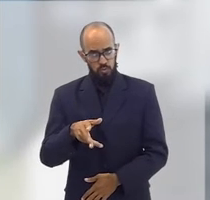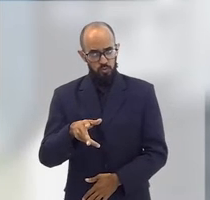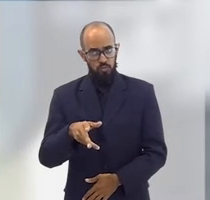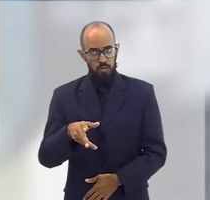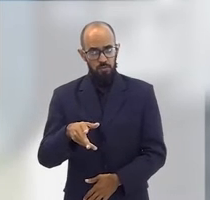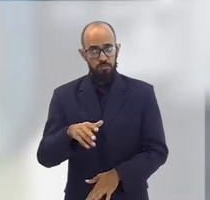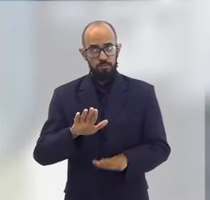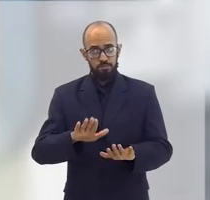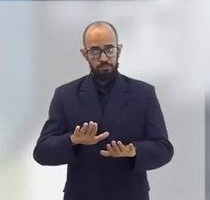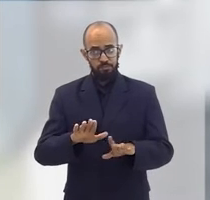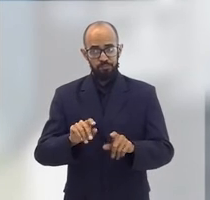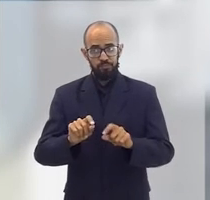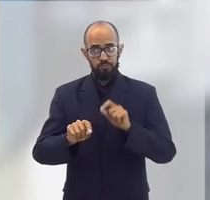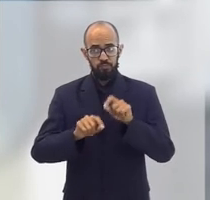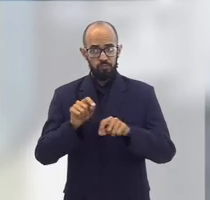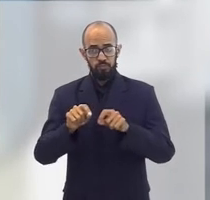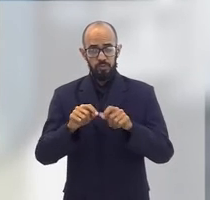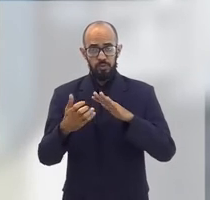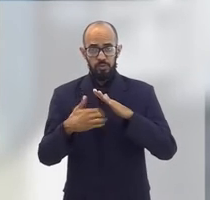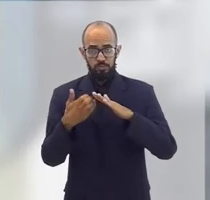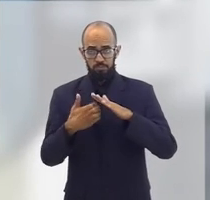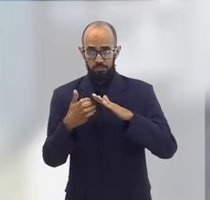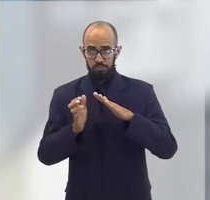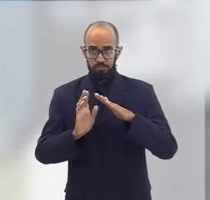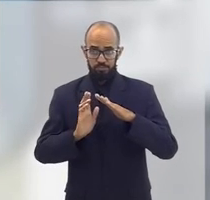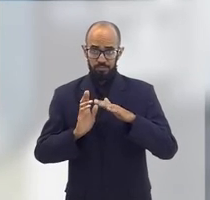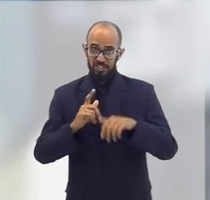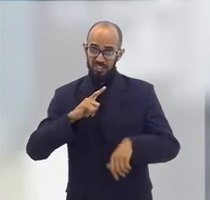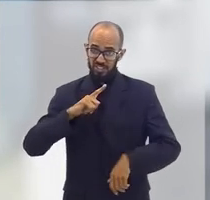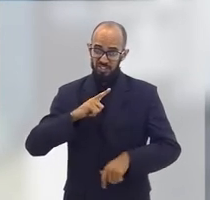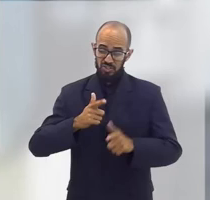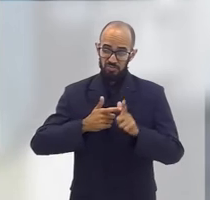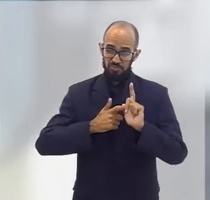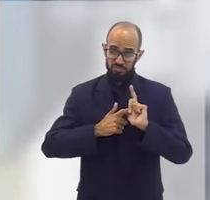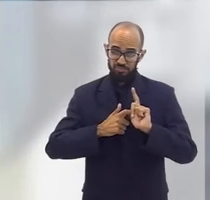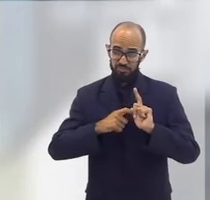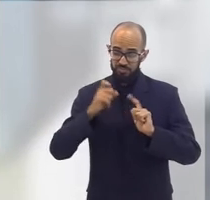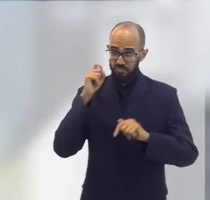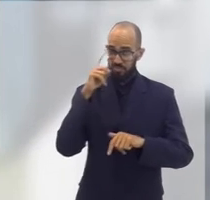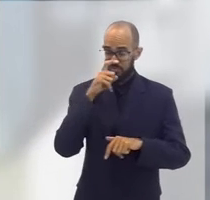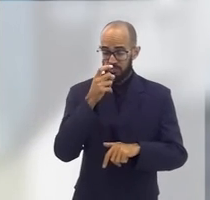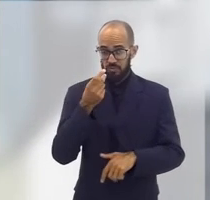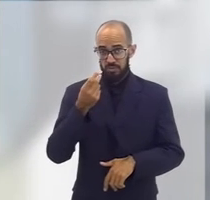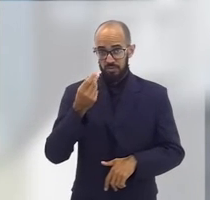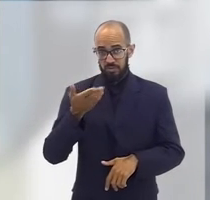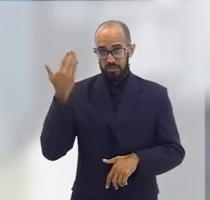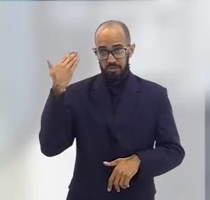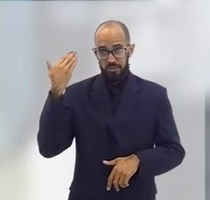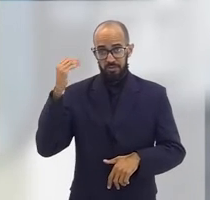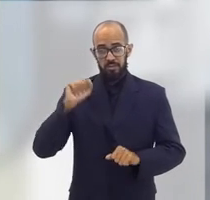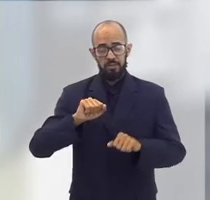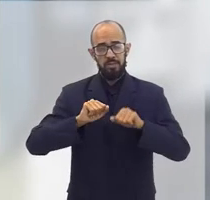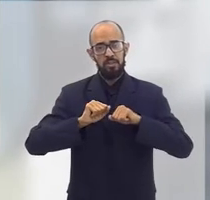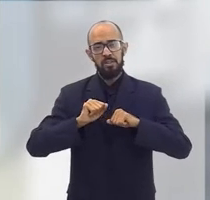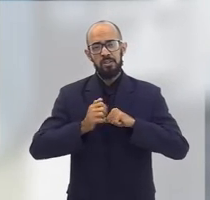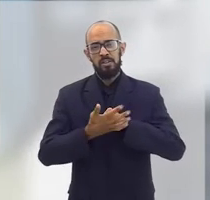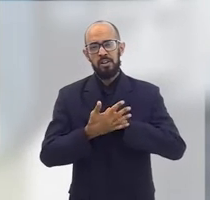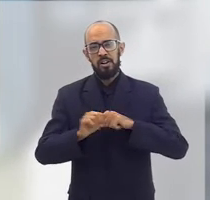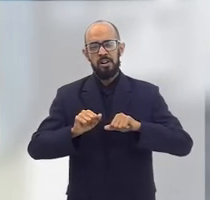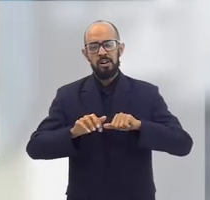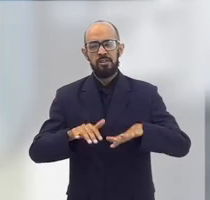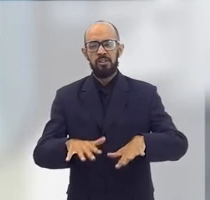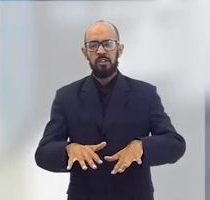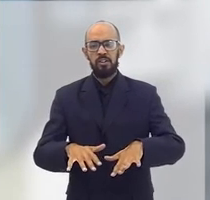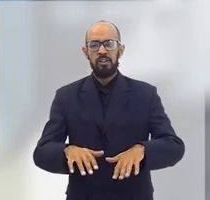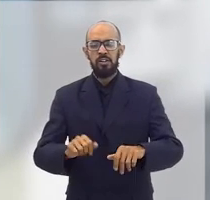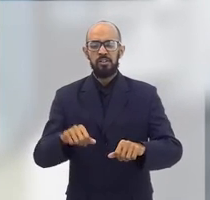de continuidade à sua empresa. Agora, as empresas que já estavam com nível de endividamento, uma dificuldade financeira enorme, a pandemia só